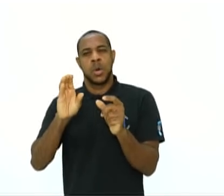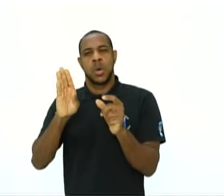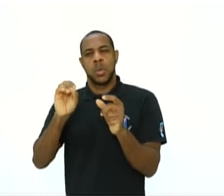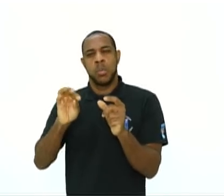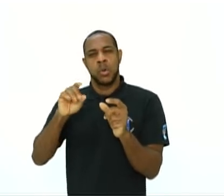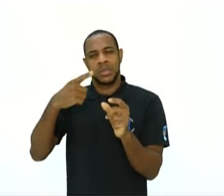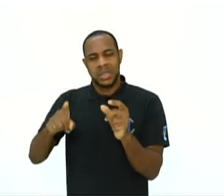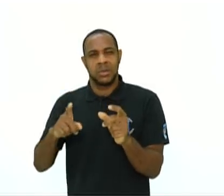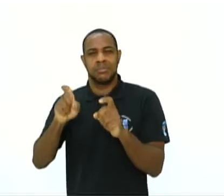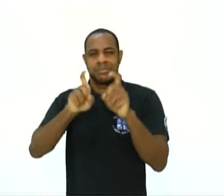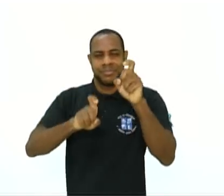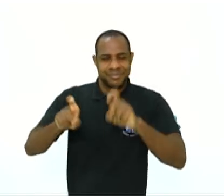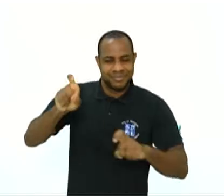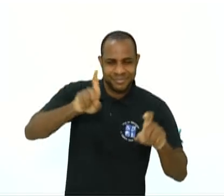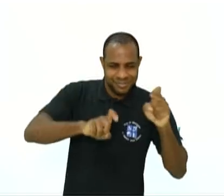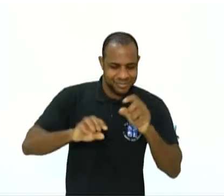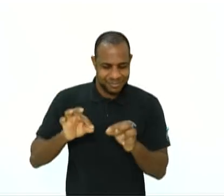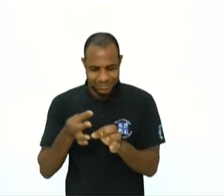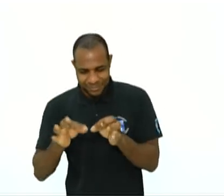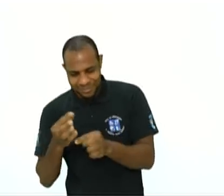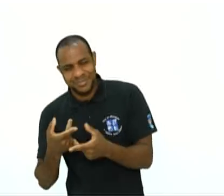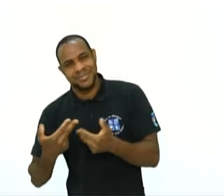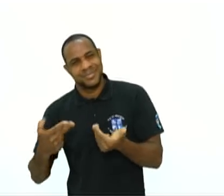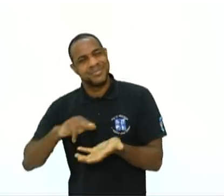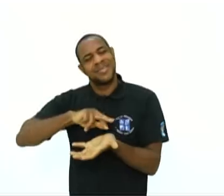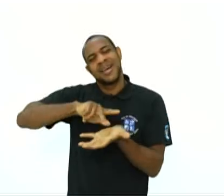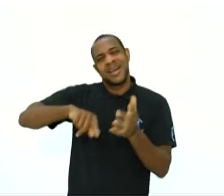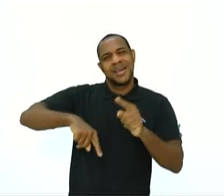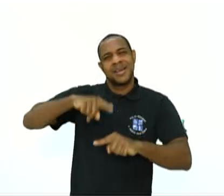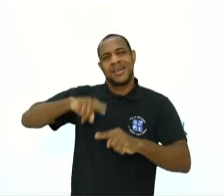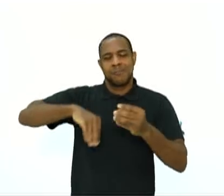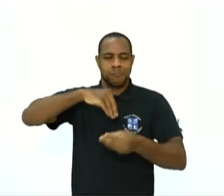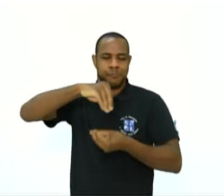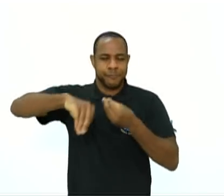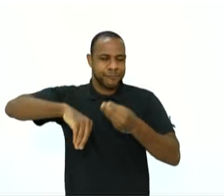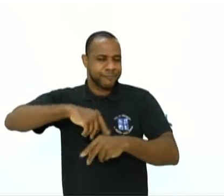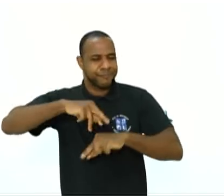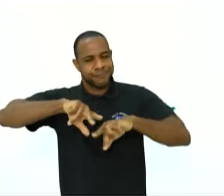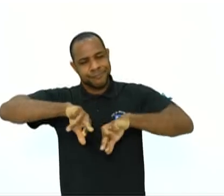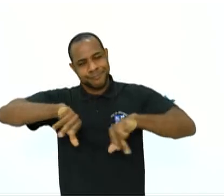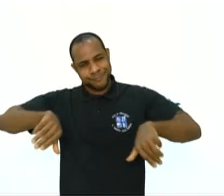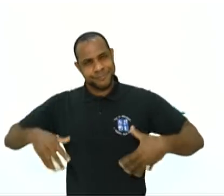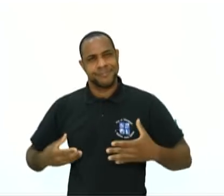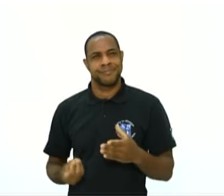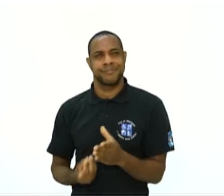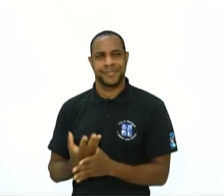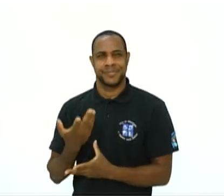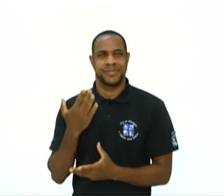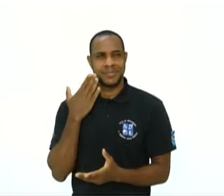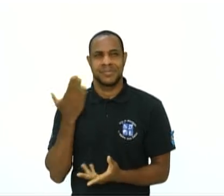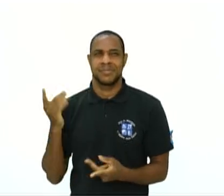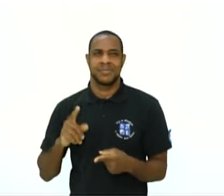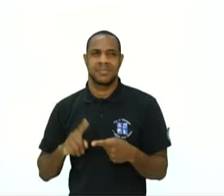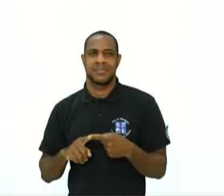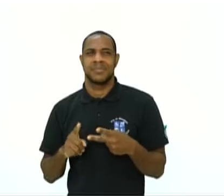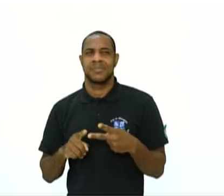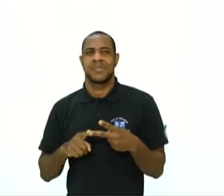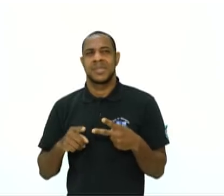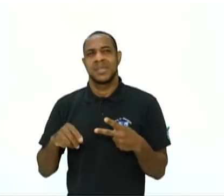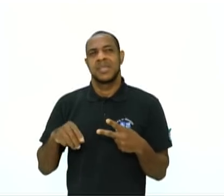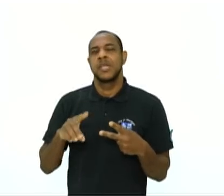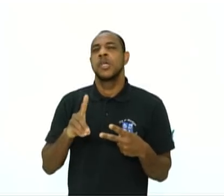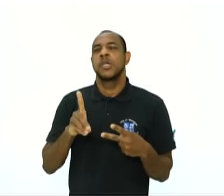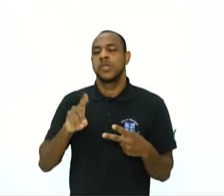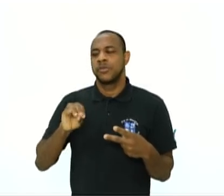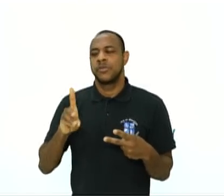com grafite, costura, enfim, ela misturava vários materiais e vários elementos artísticos. O mestre Didi, né, com a sua